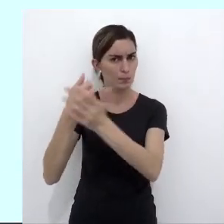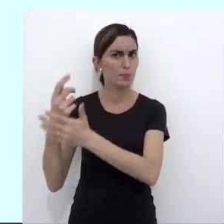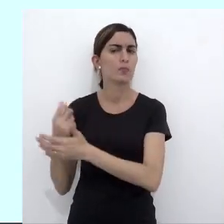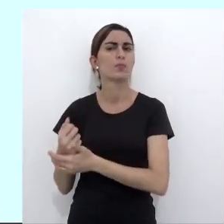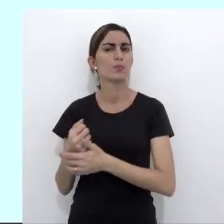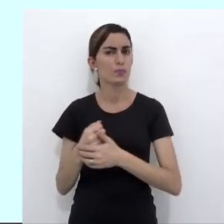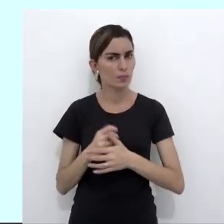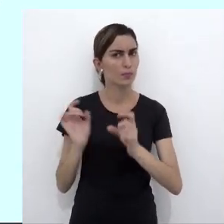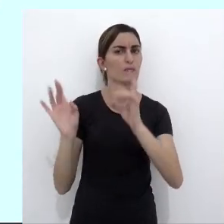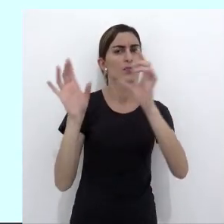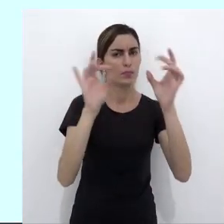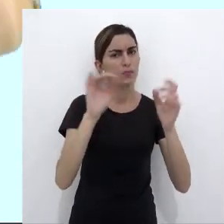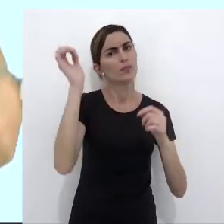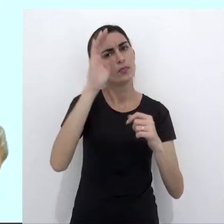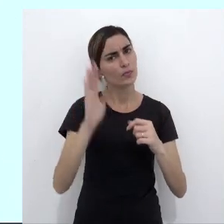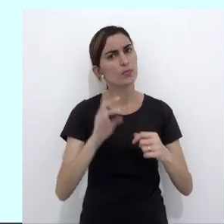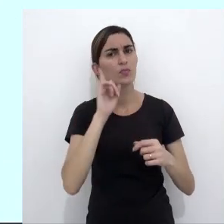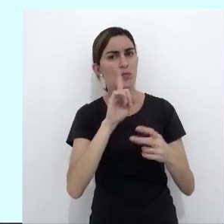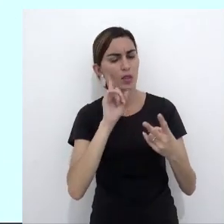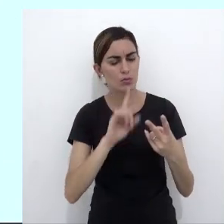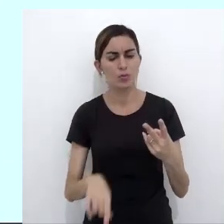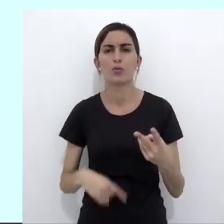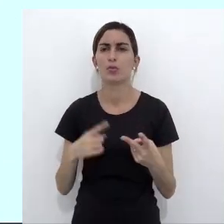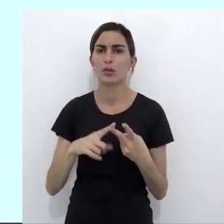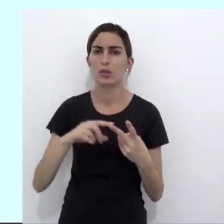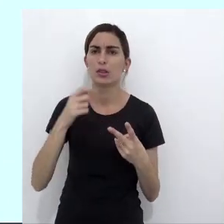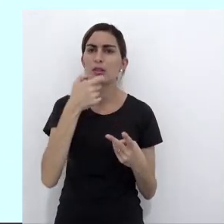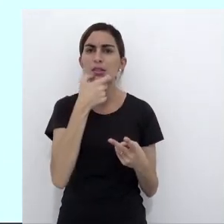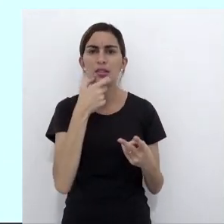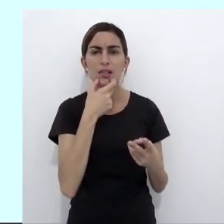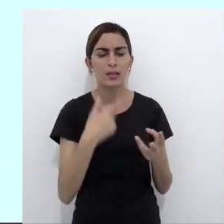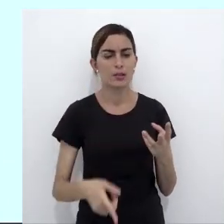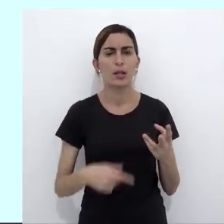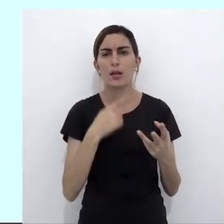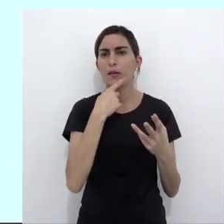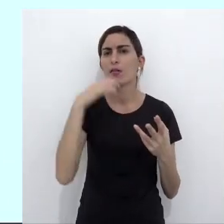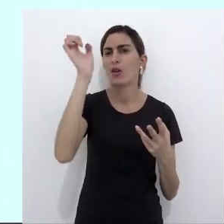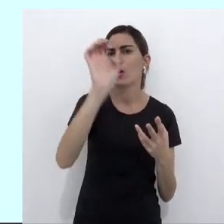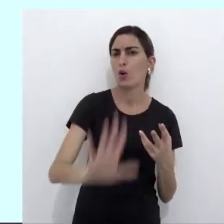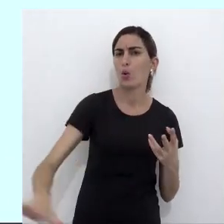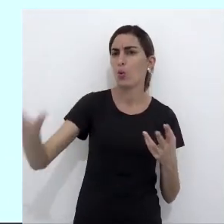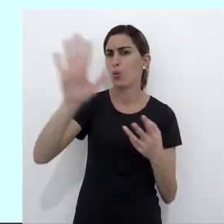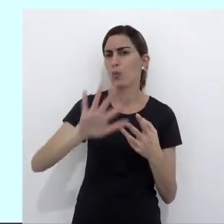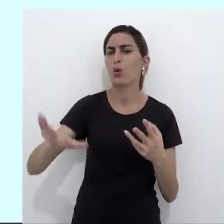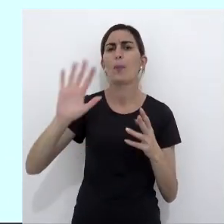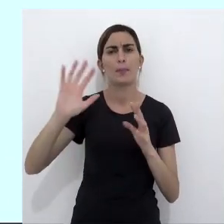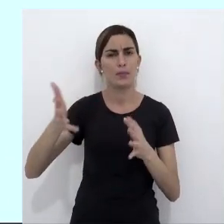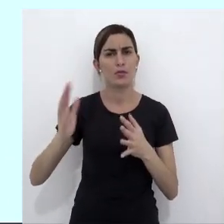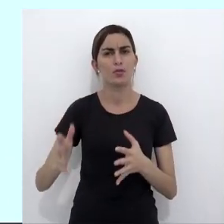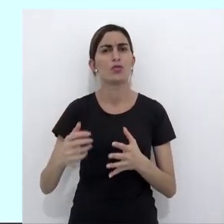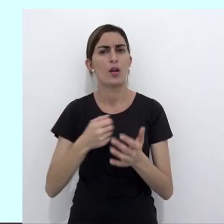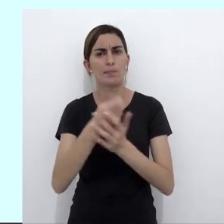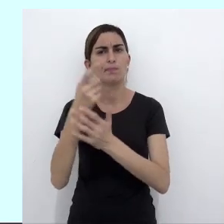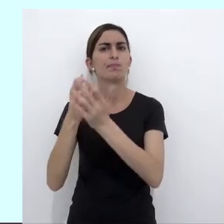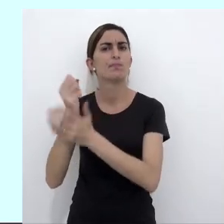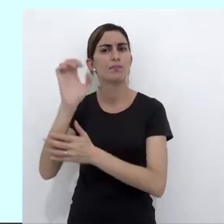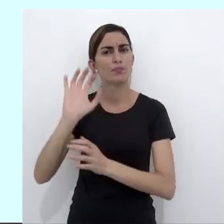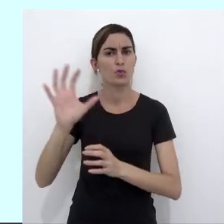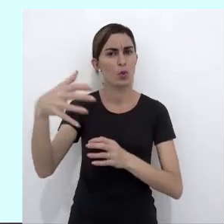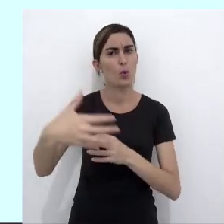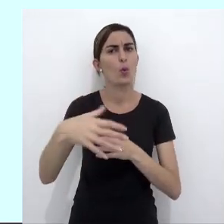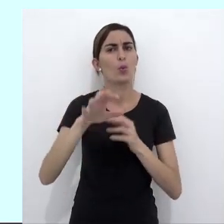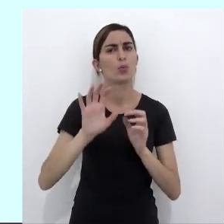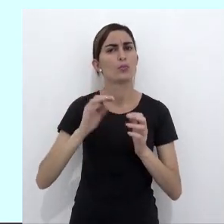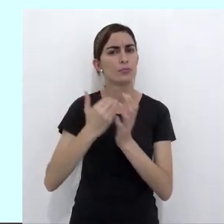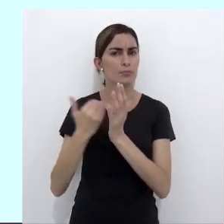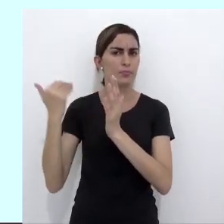do café brasileiro, Estados Unidos, Inglaterra, a Europa, de um modo geral, que já era, na realidade, um continente que estava cada